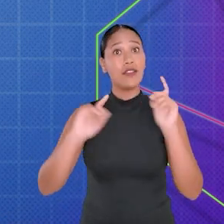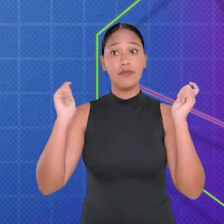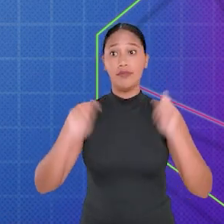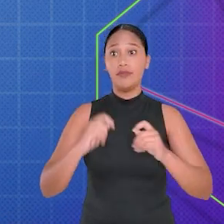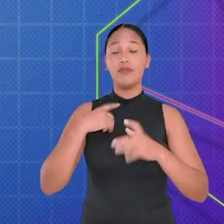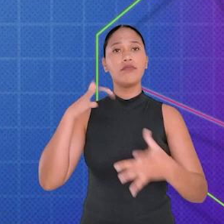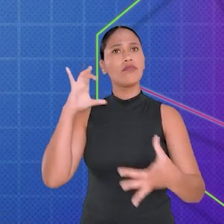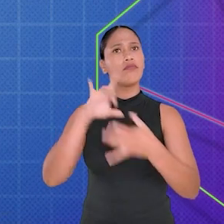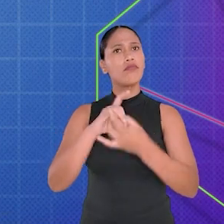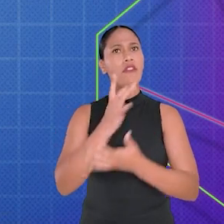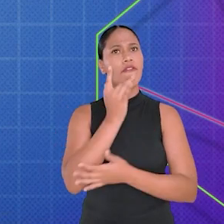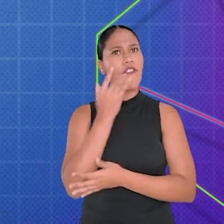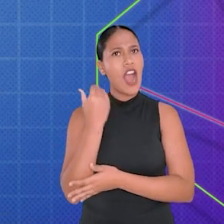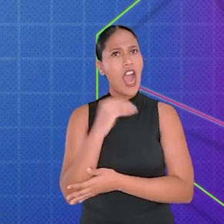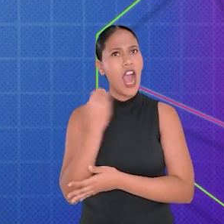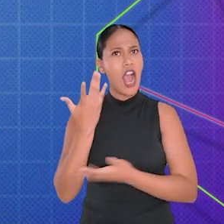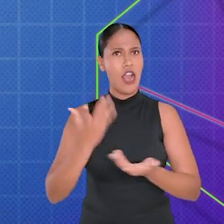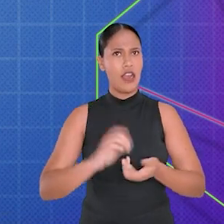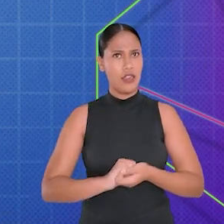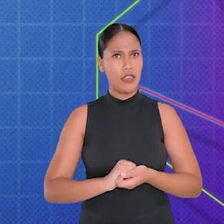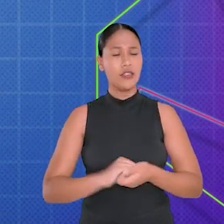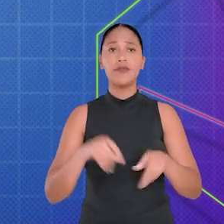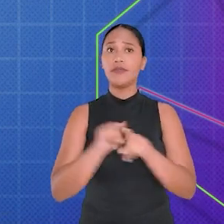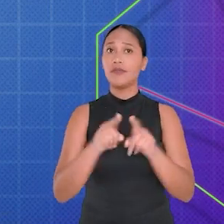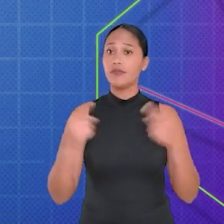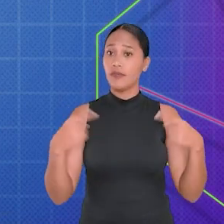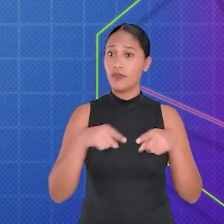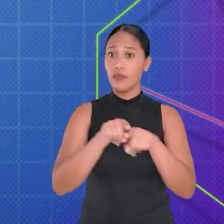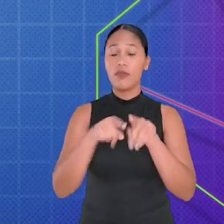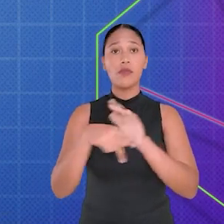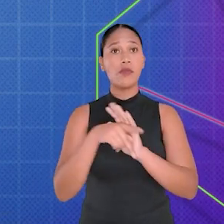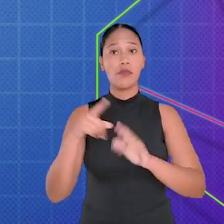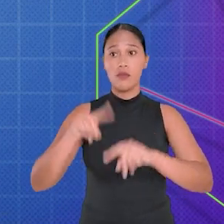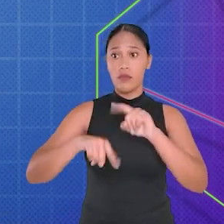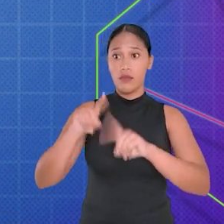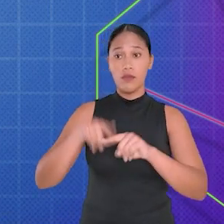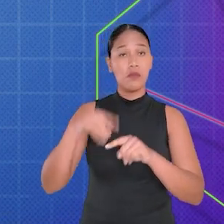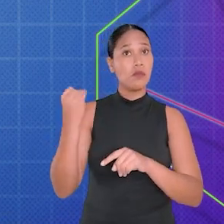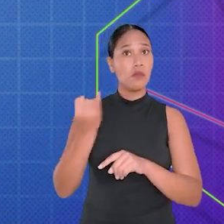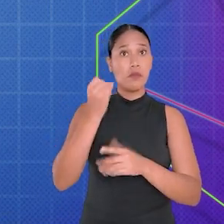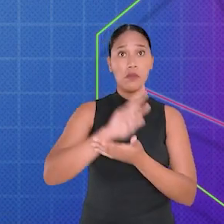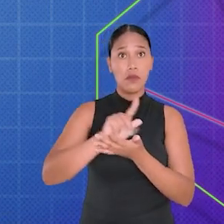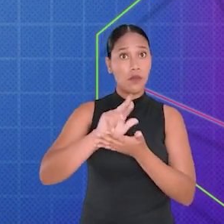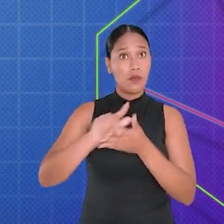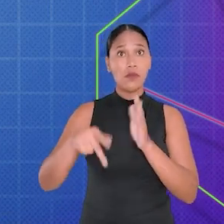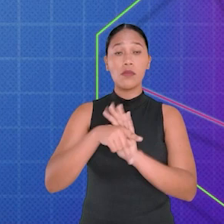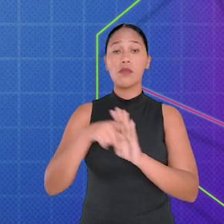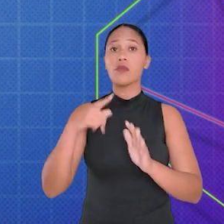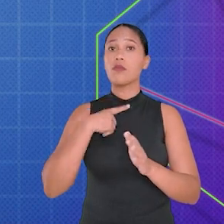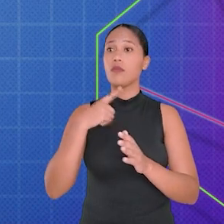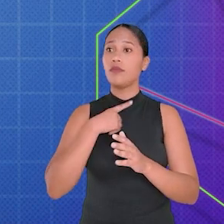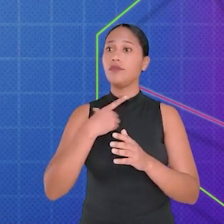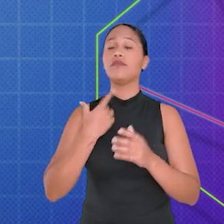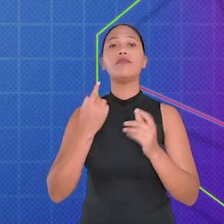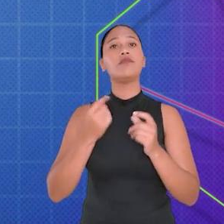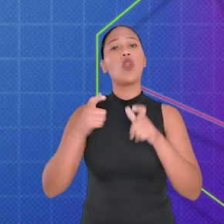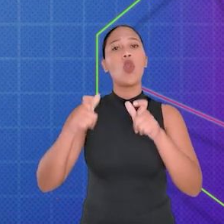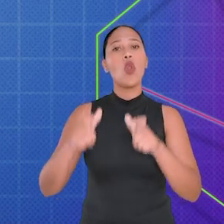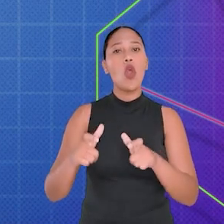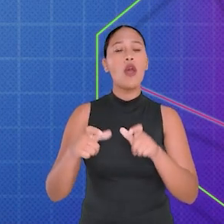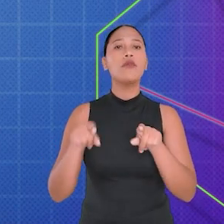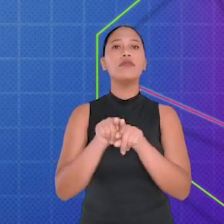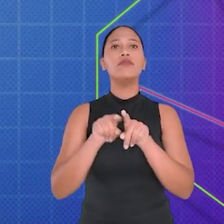que o jogador o veja claramente e possa se aproximar dele facilmente. Da mesma forma, objetos que não são importantes